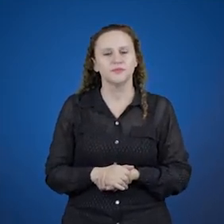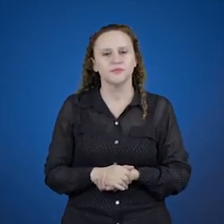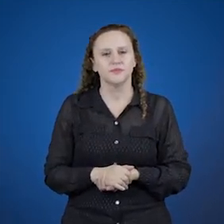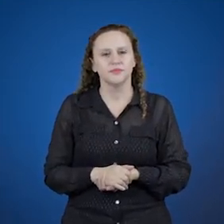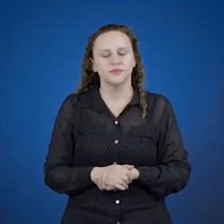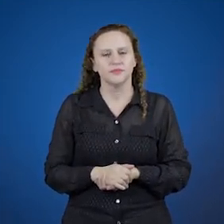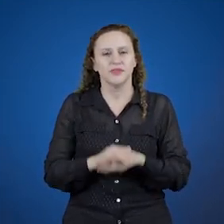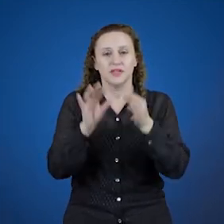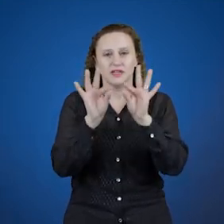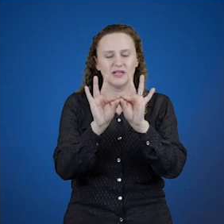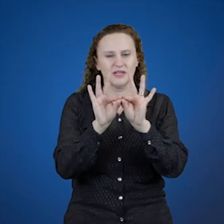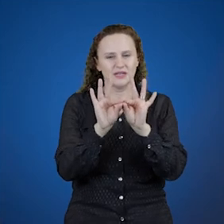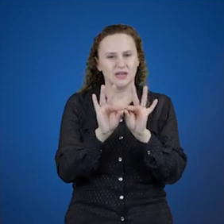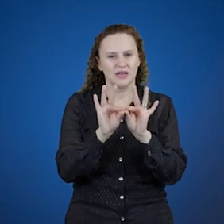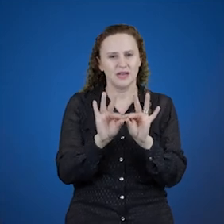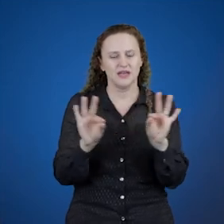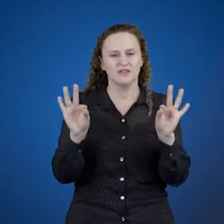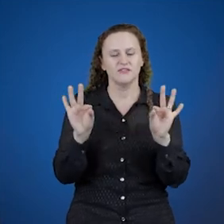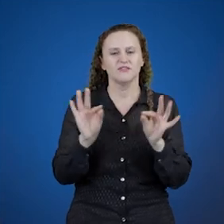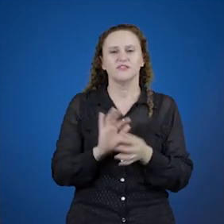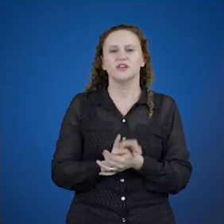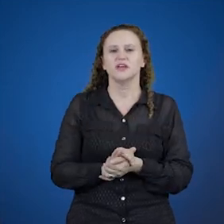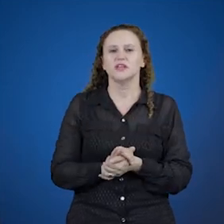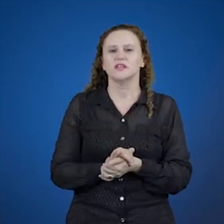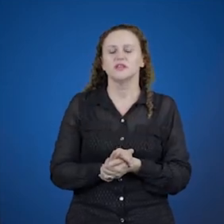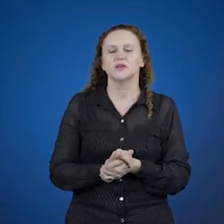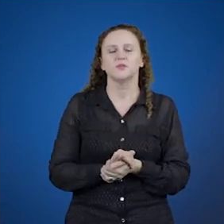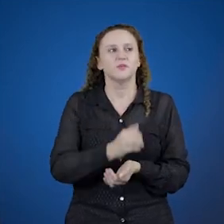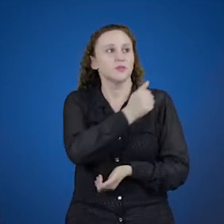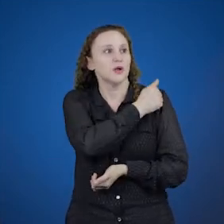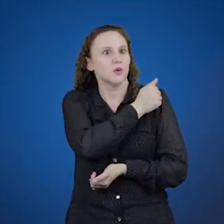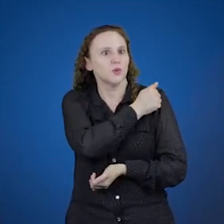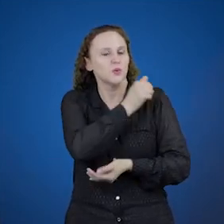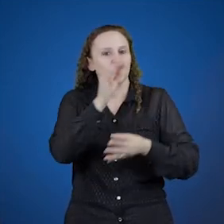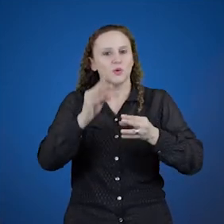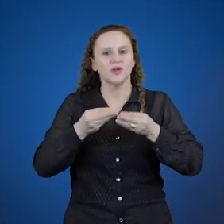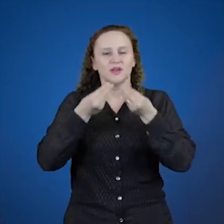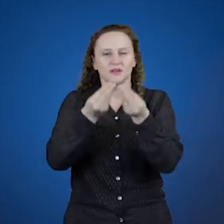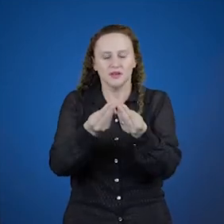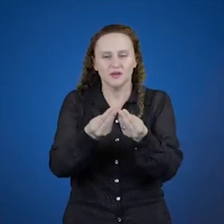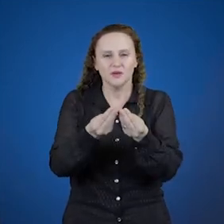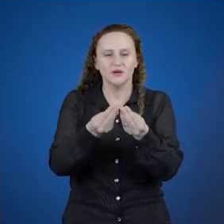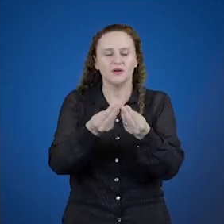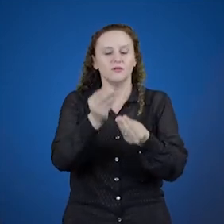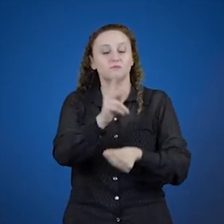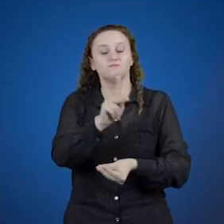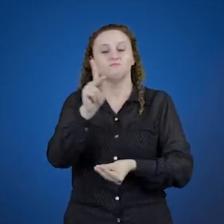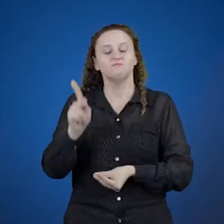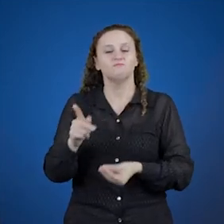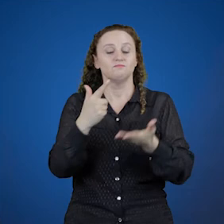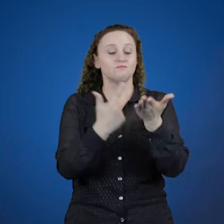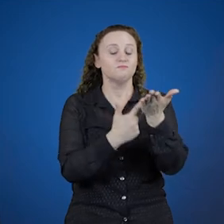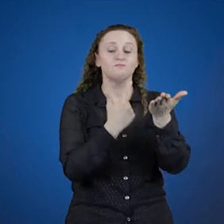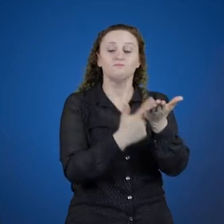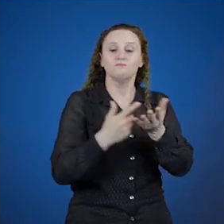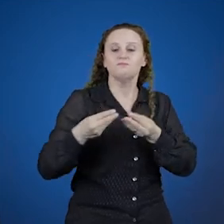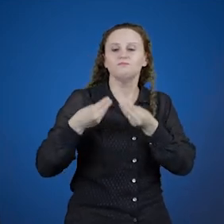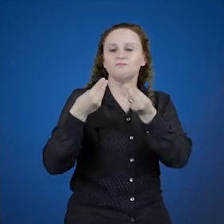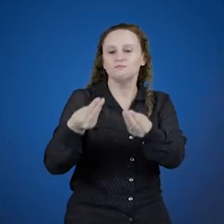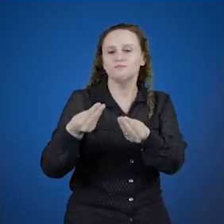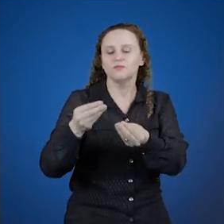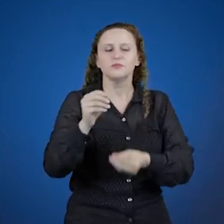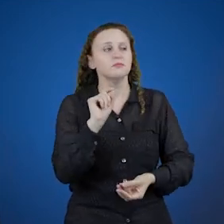o na frase de anteriormente o o aluno entregou o livro ao professor ó